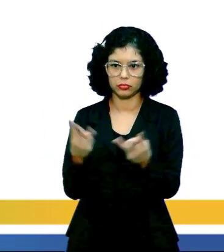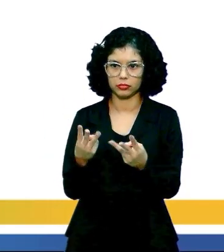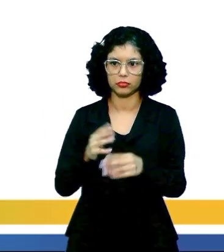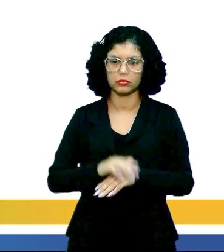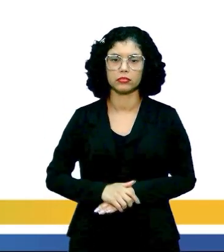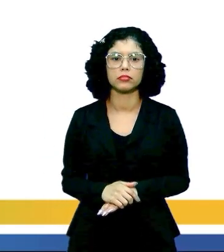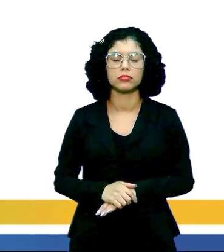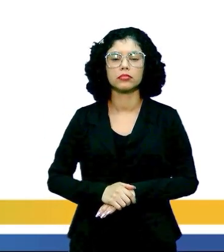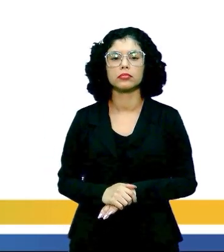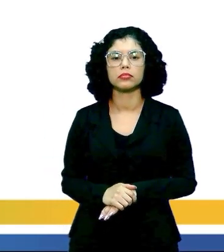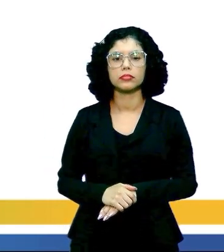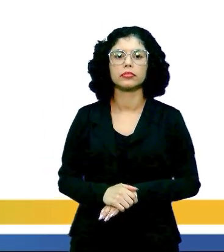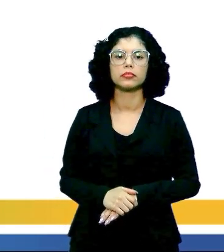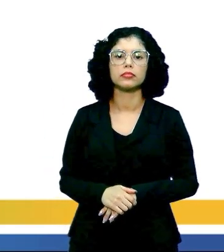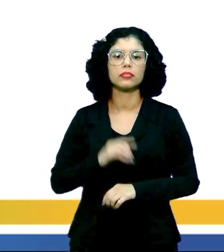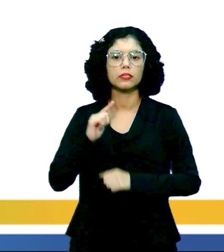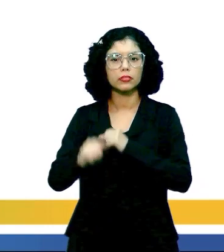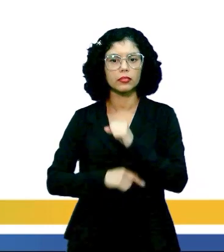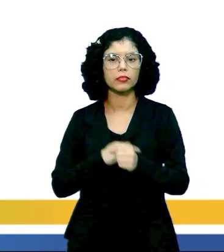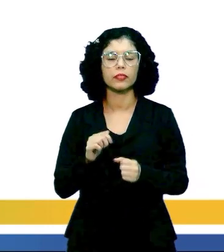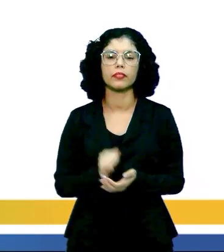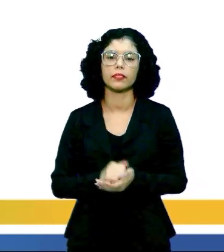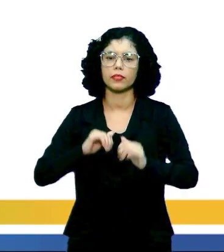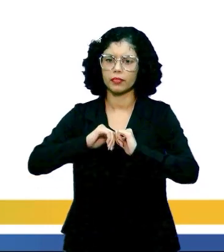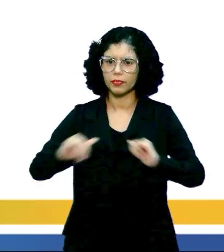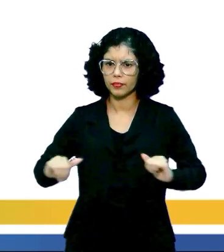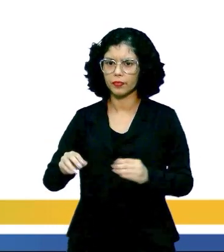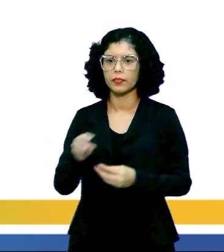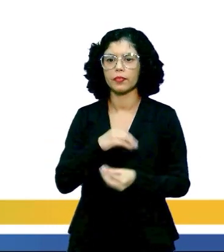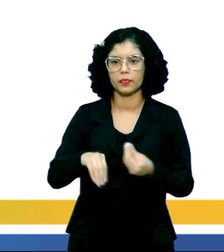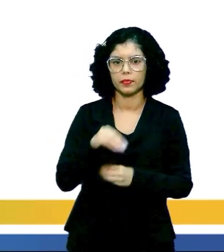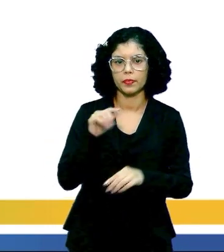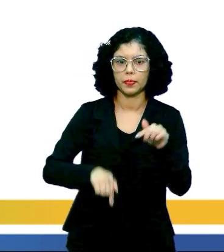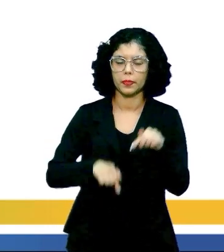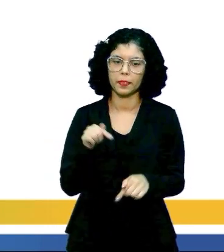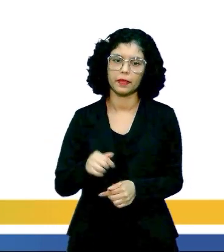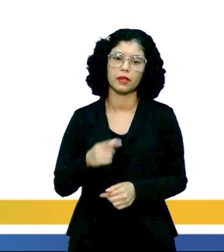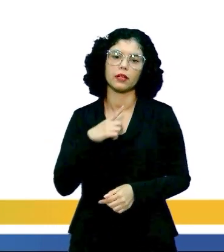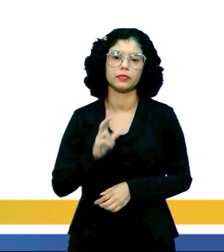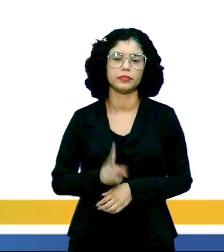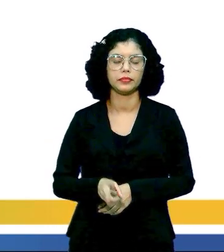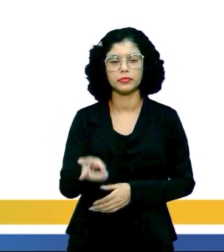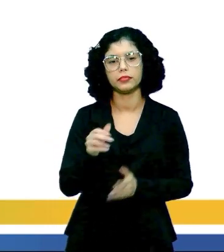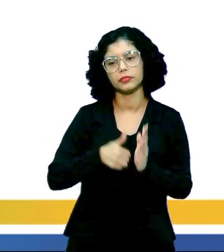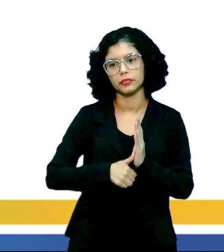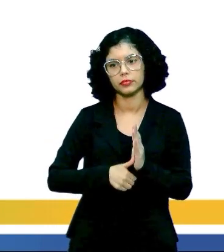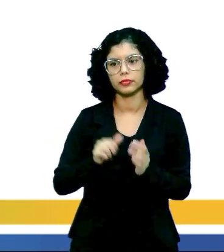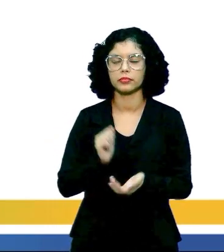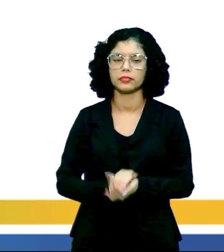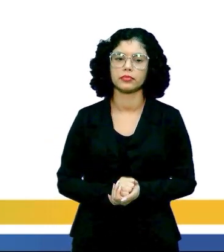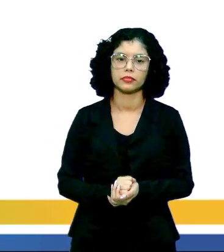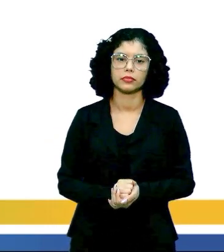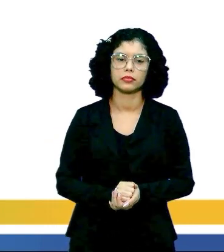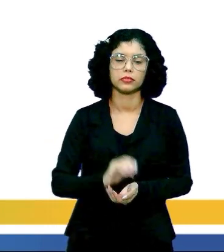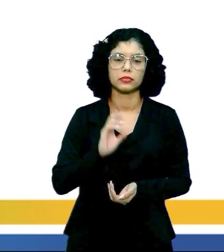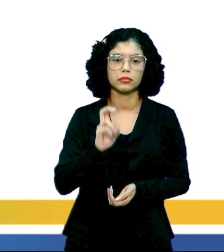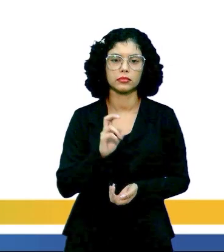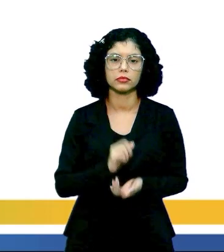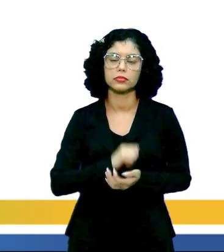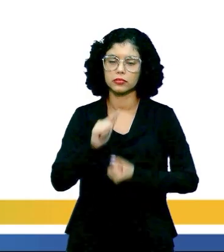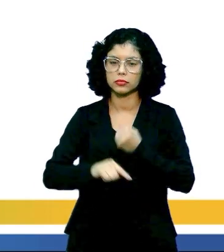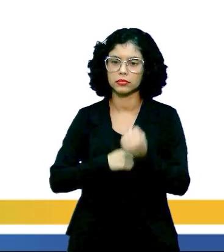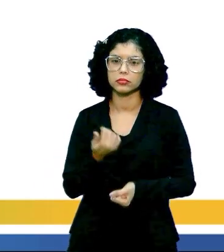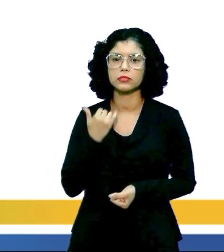diferentes massas. 4. Os átomos são indestrutíveis e nas reações químicas mantêm suas identidades.